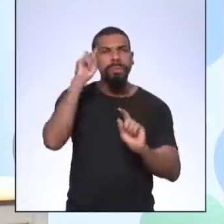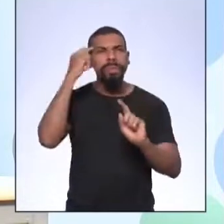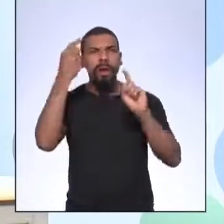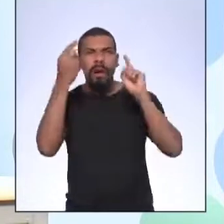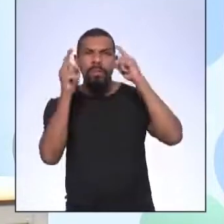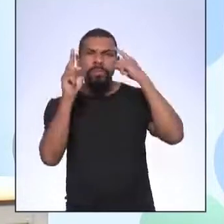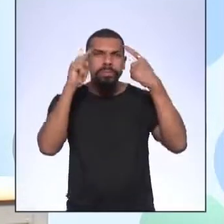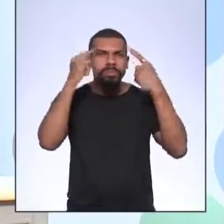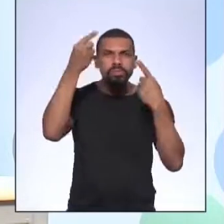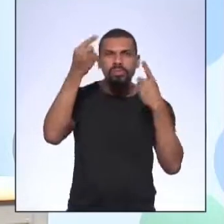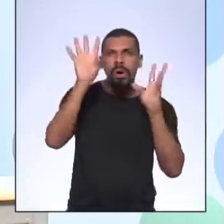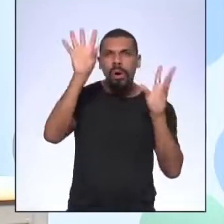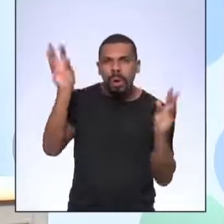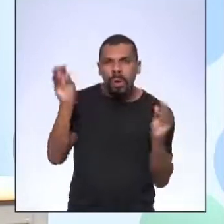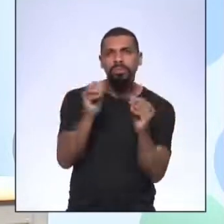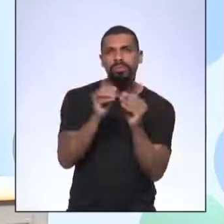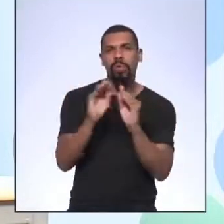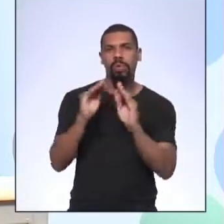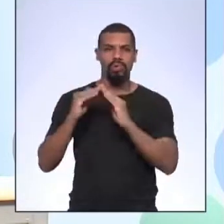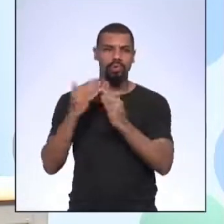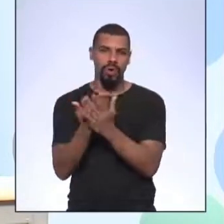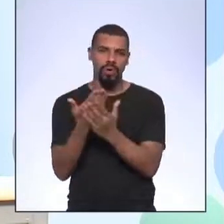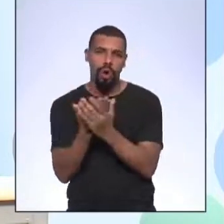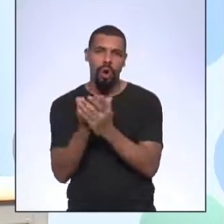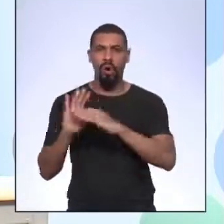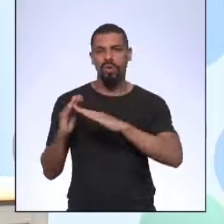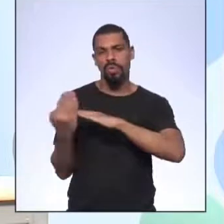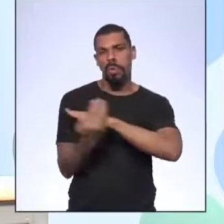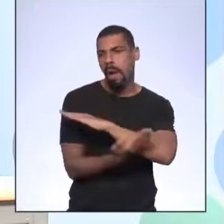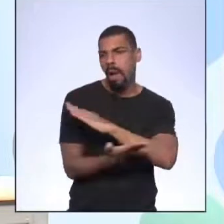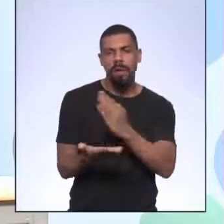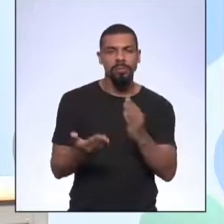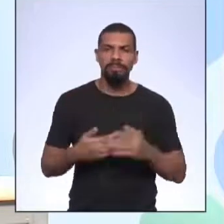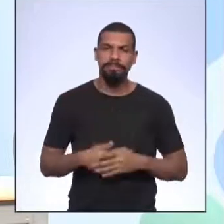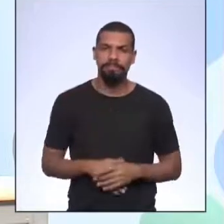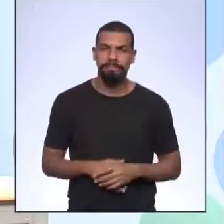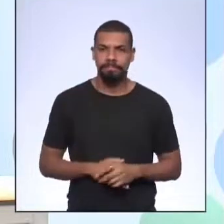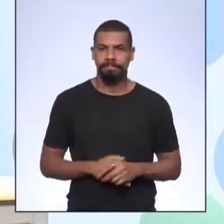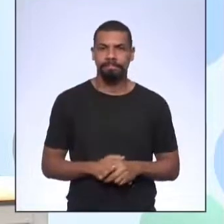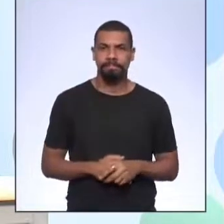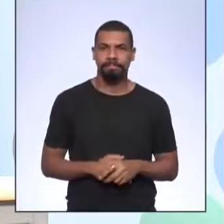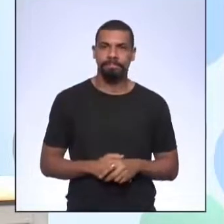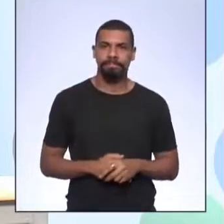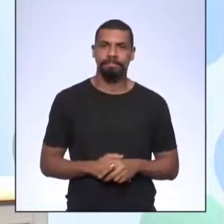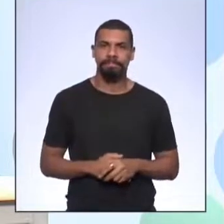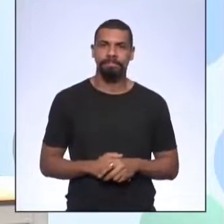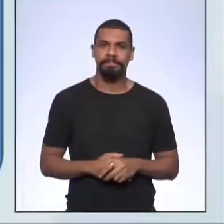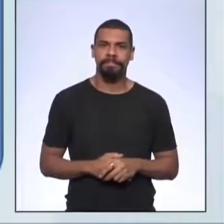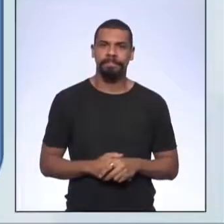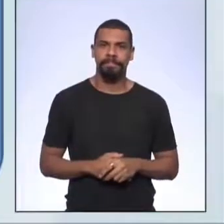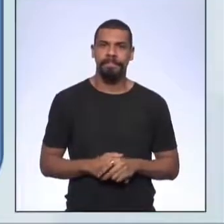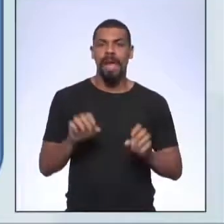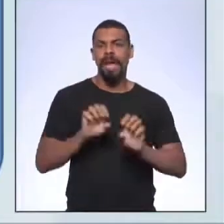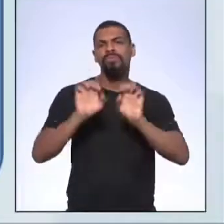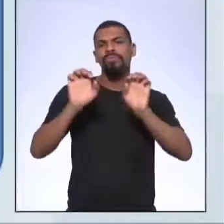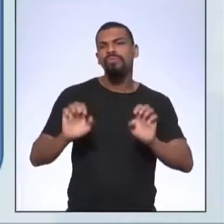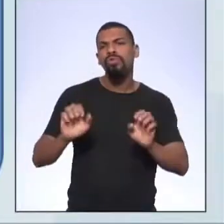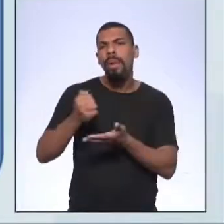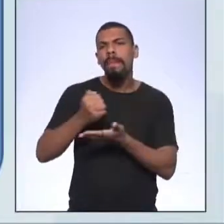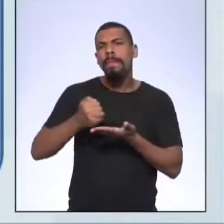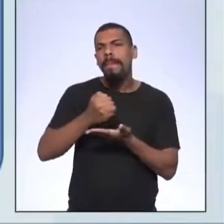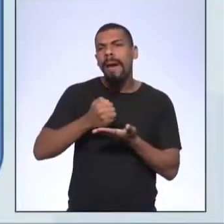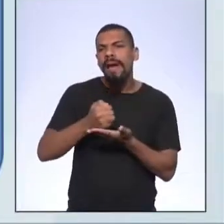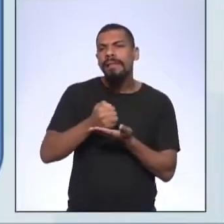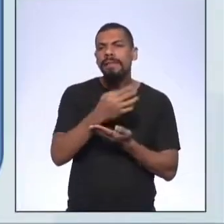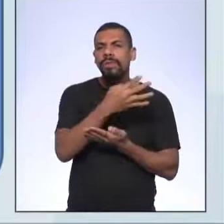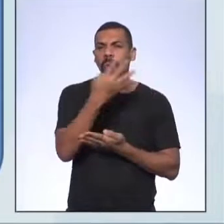de um projeto de intervenção na minha escola ou no meu bairro enfim Ah tá então a estrutura básica do projeto é